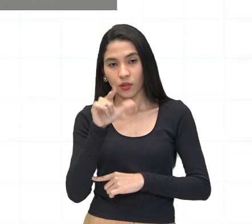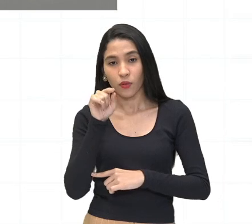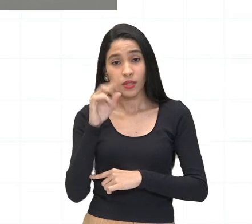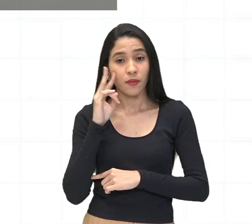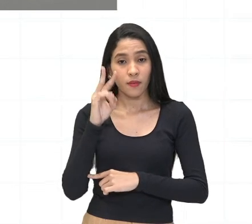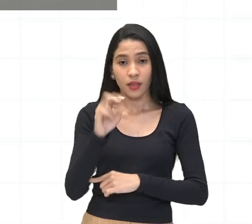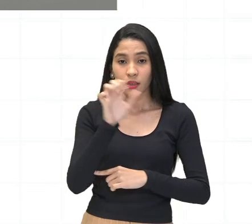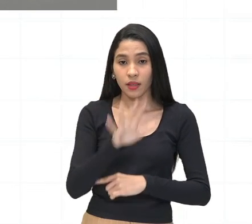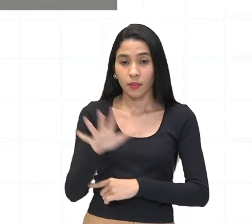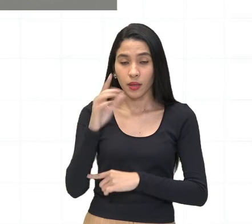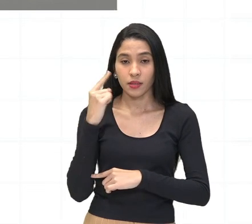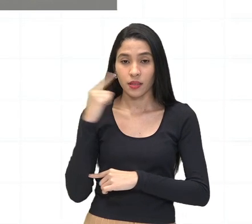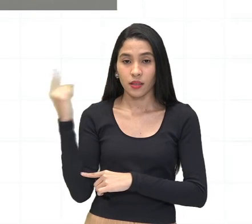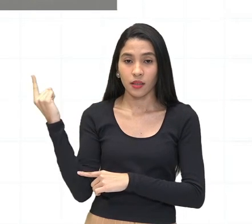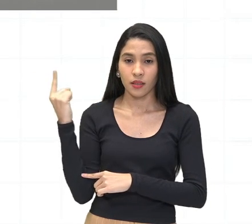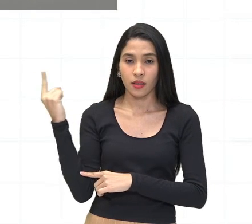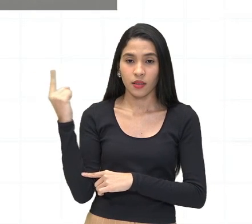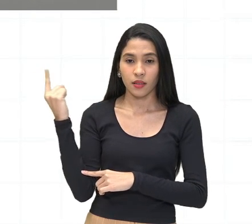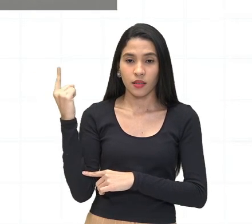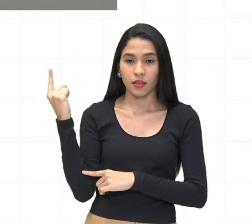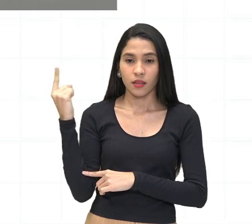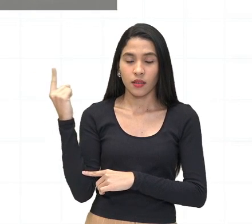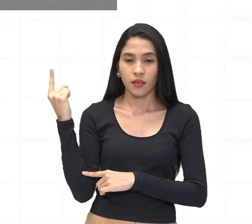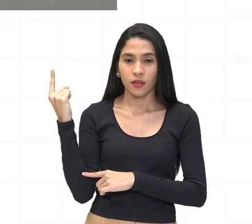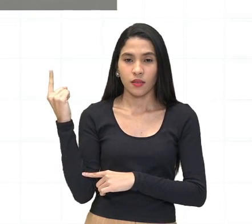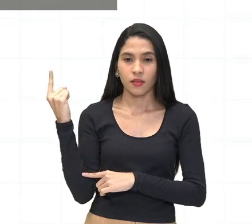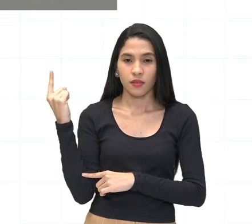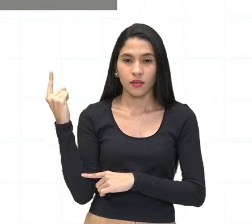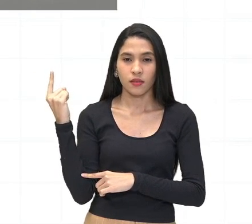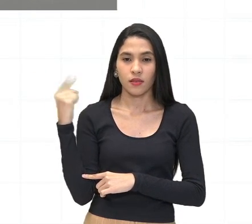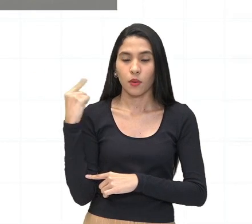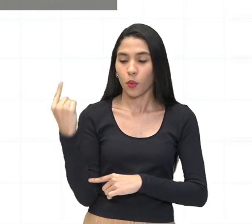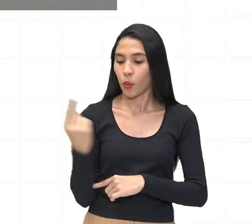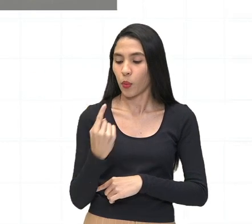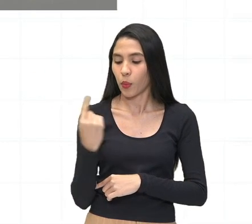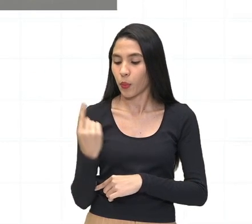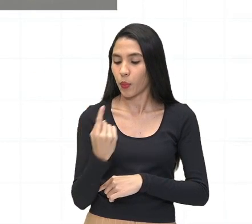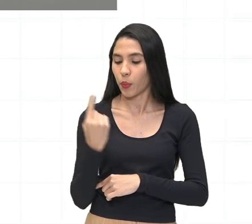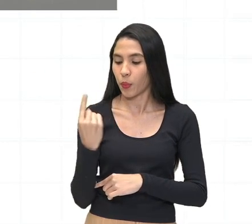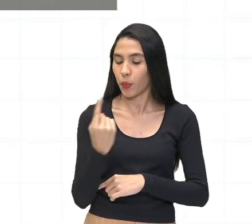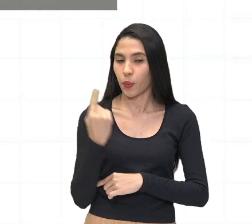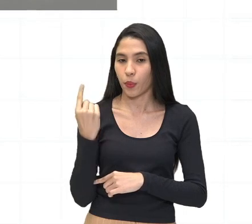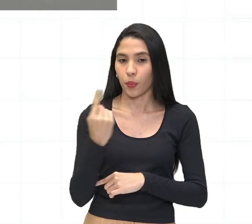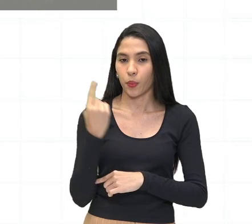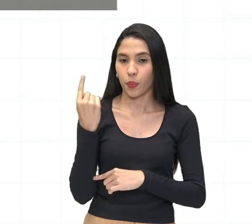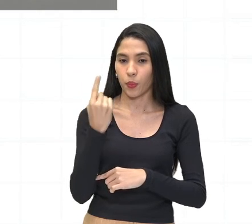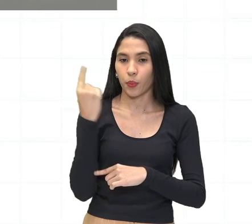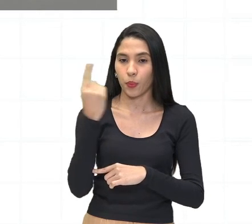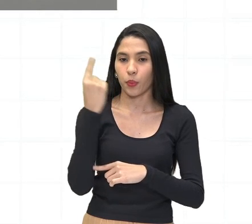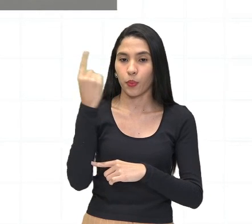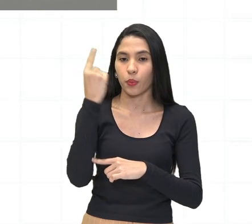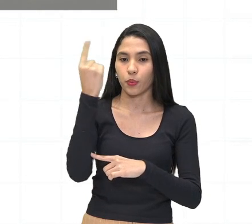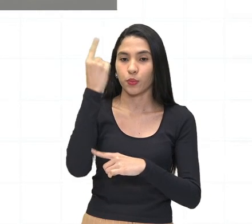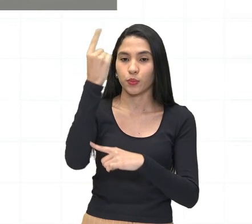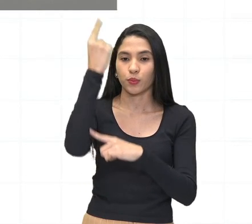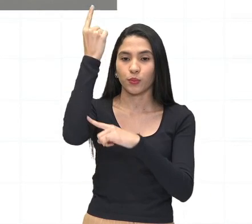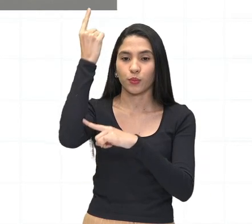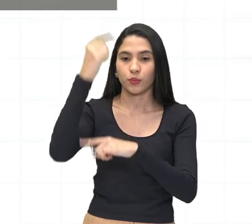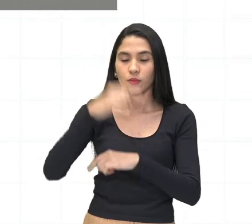conseguem observar bem aí na imagem, né? Descendo da base de uma nuvem espessa e tocando